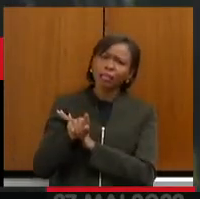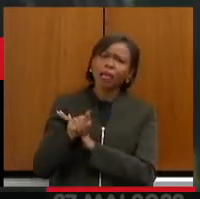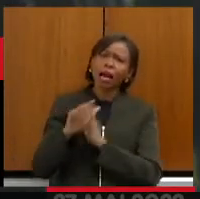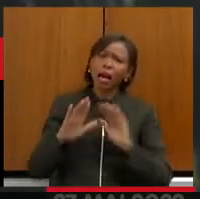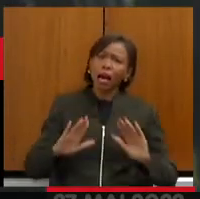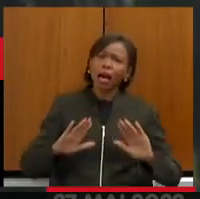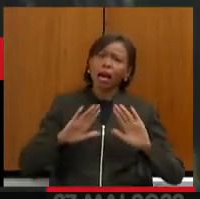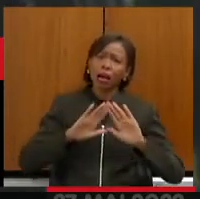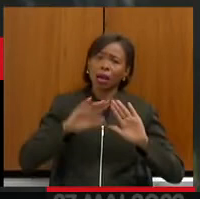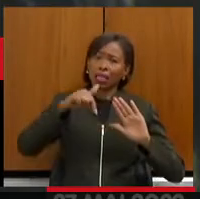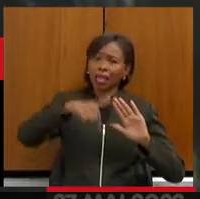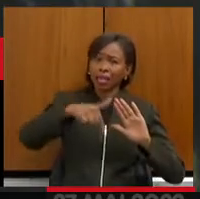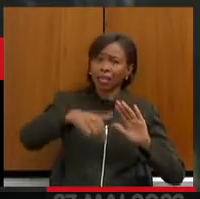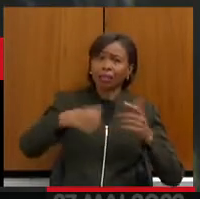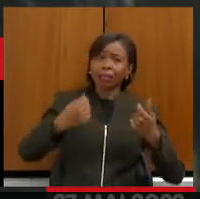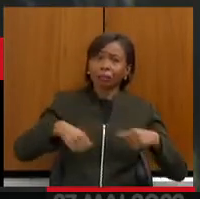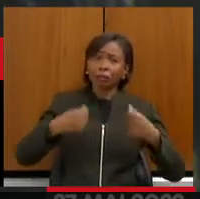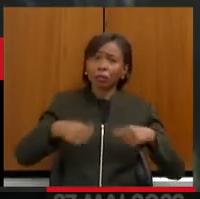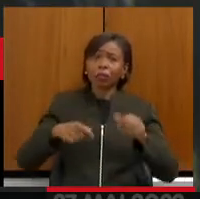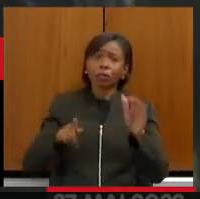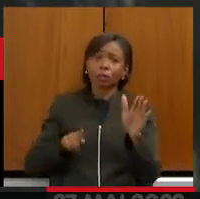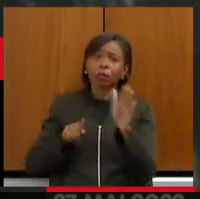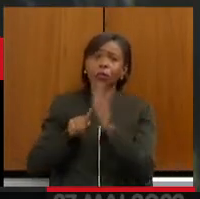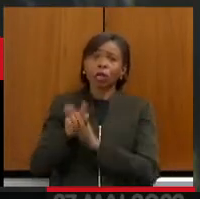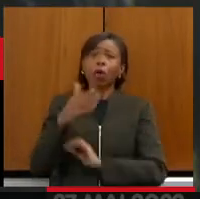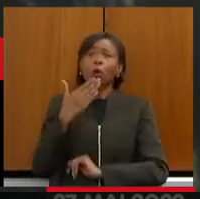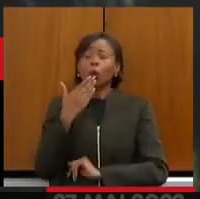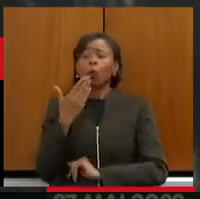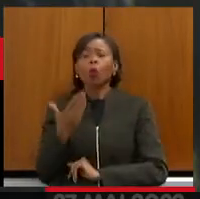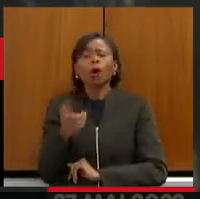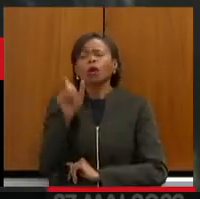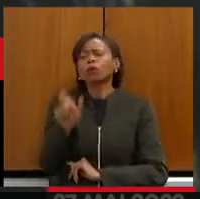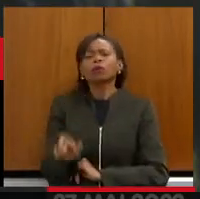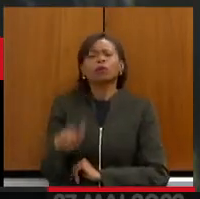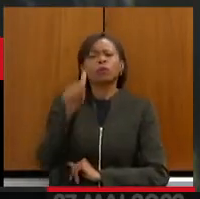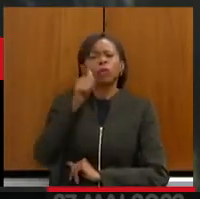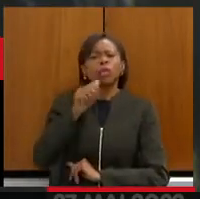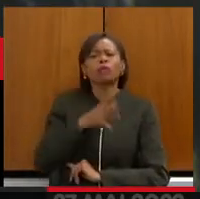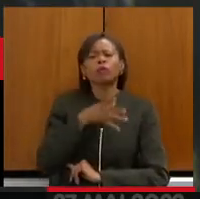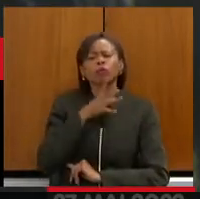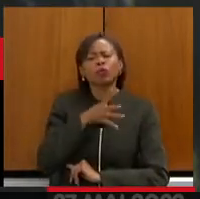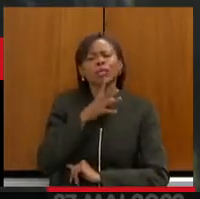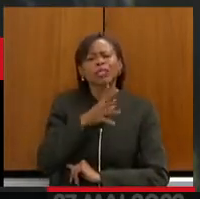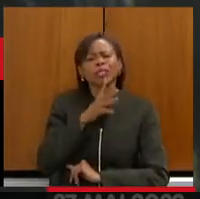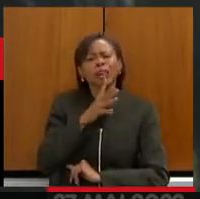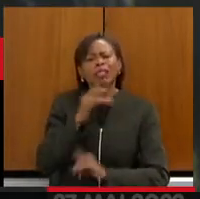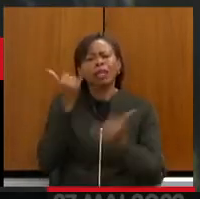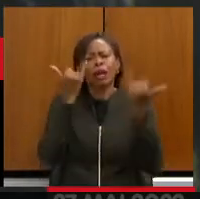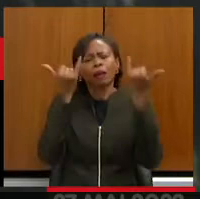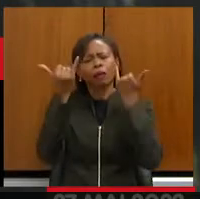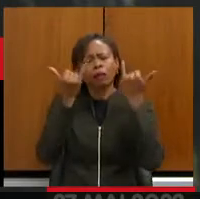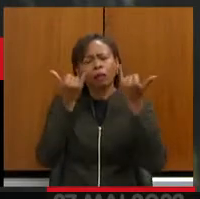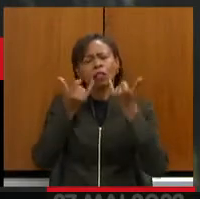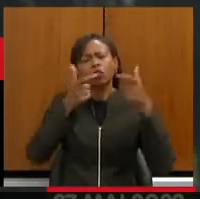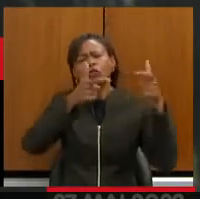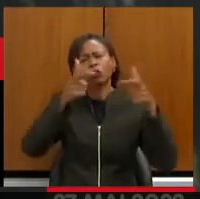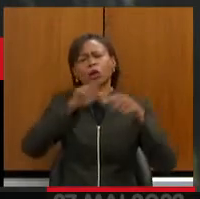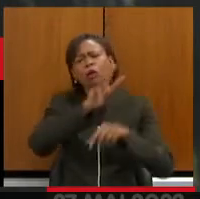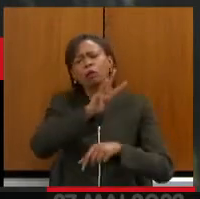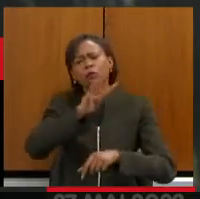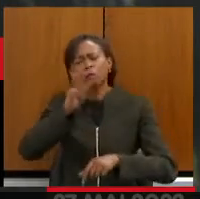perguntar as mulheres dessa instituição Quais delas conhecem esses canais acessam esses canais e mais